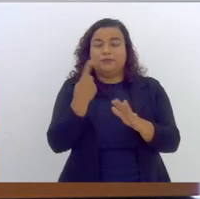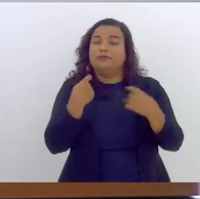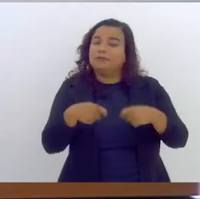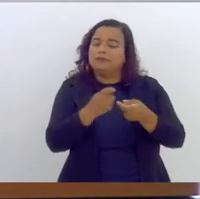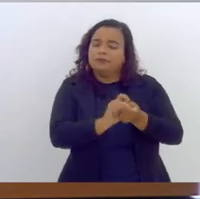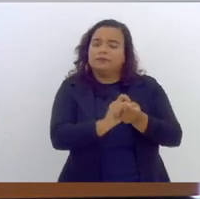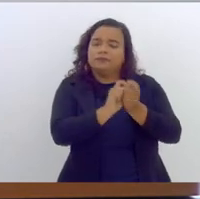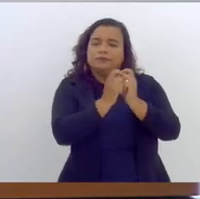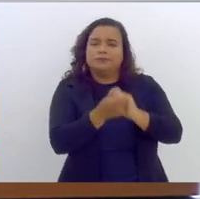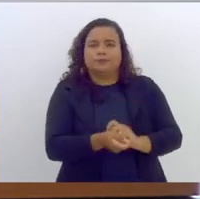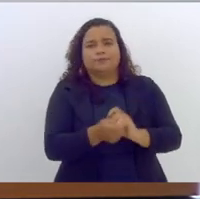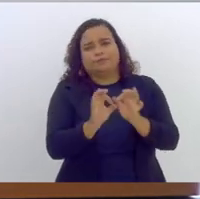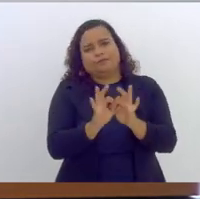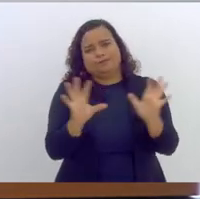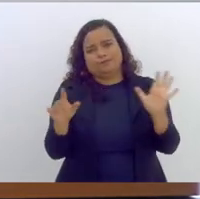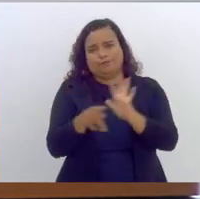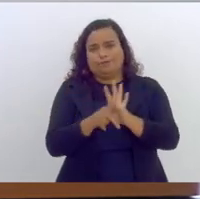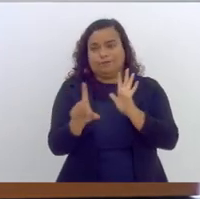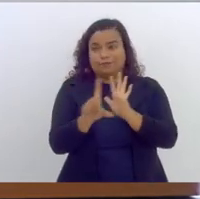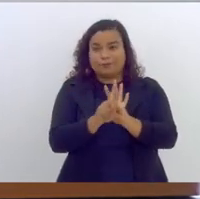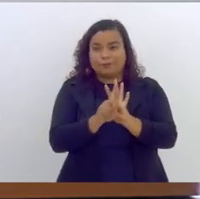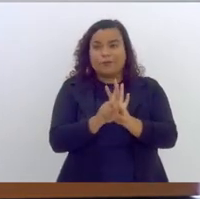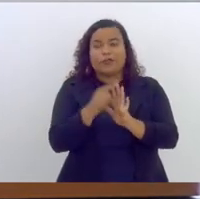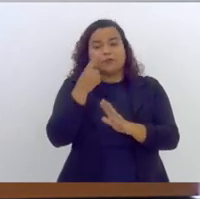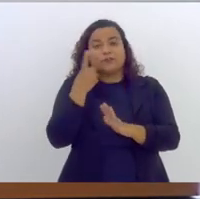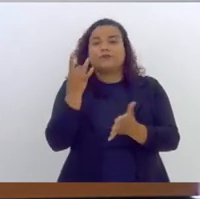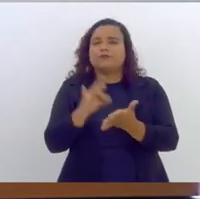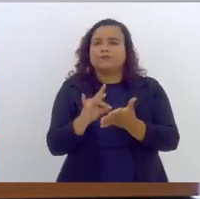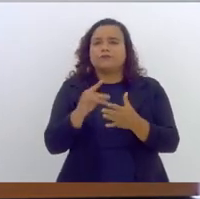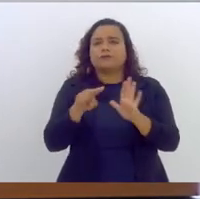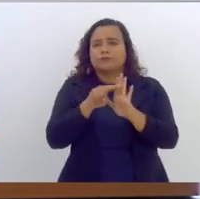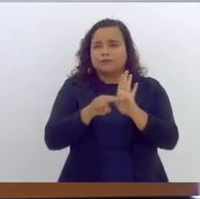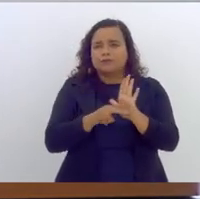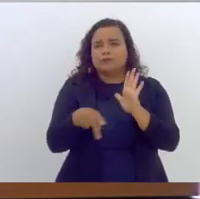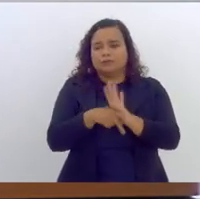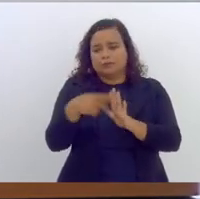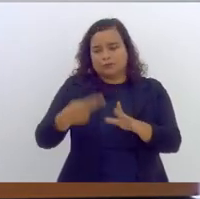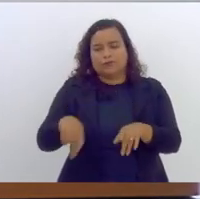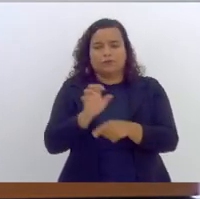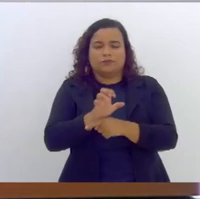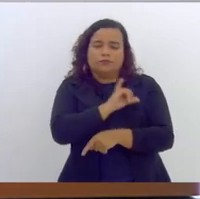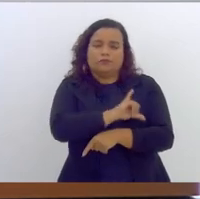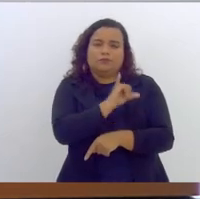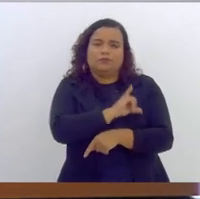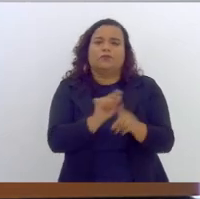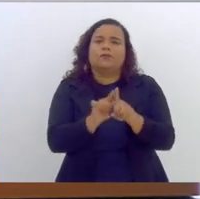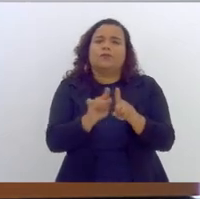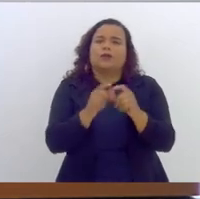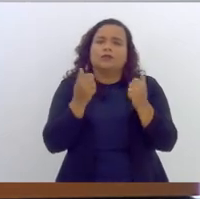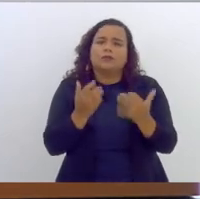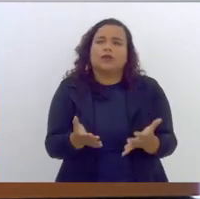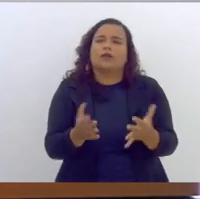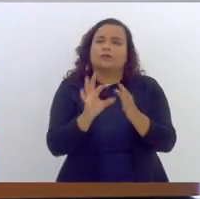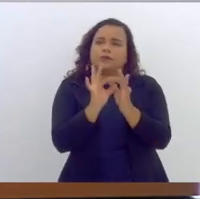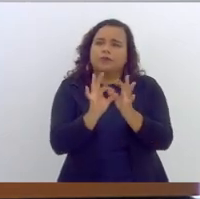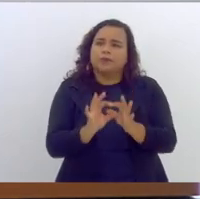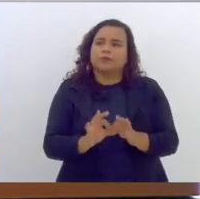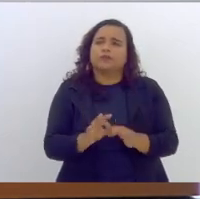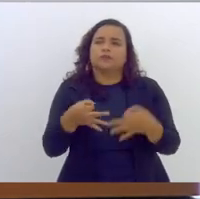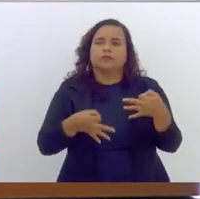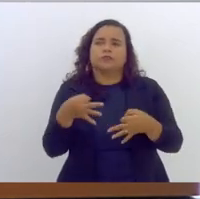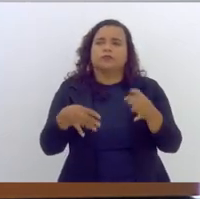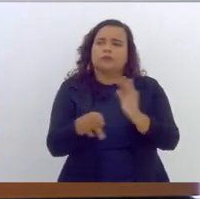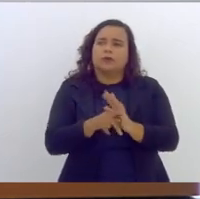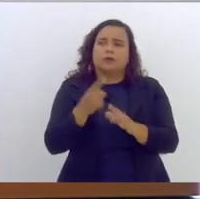adequar essa autorização Legislativa a realidade normativa do nosso estado e dá a Contorno jurídicos